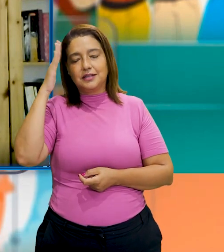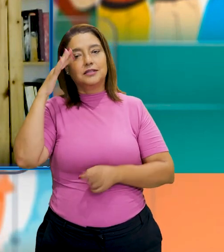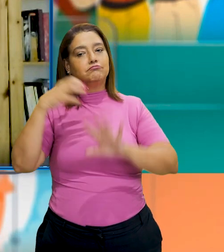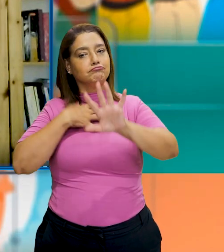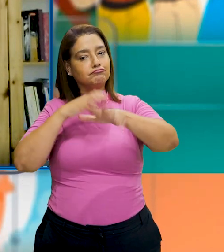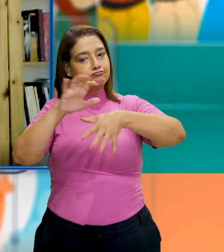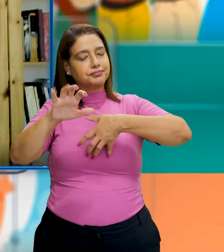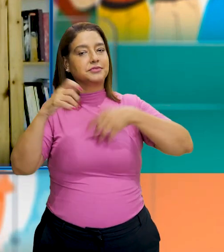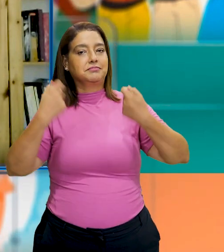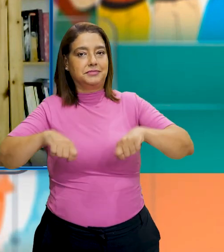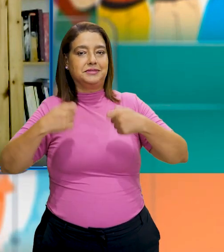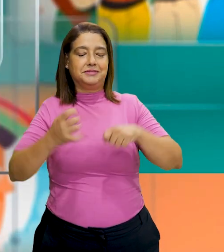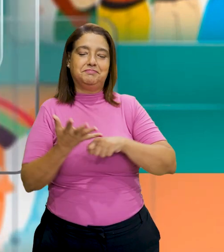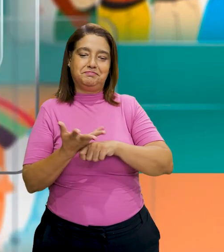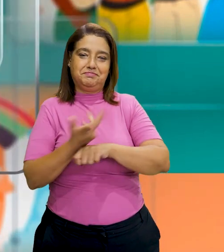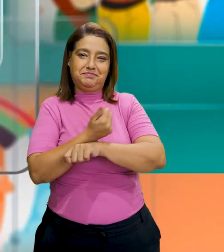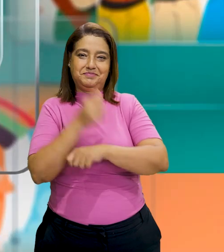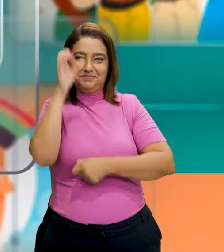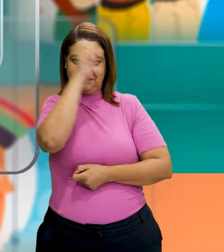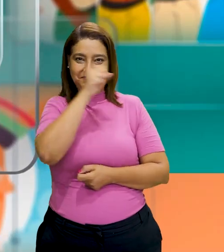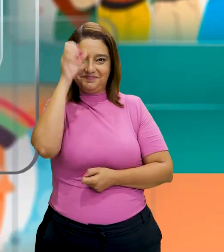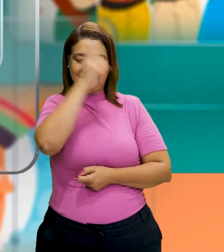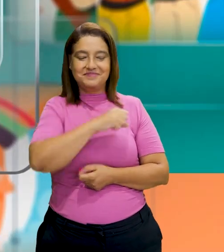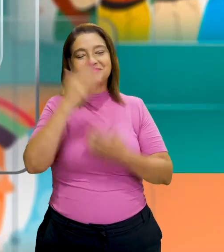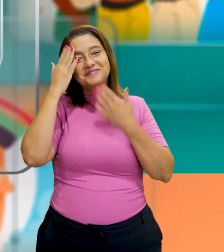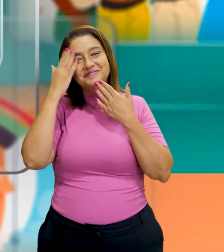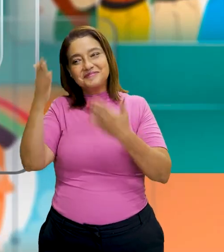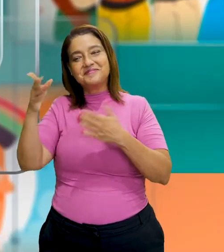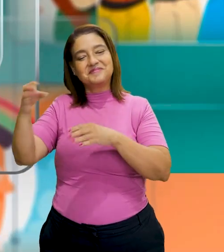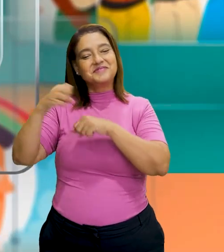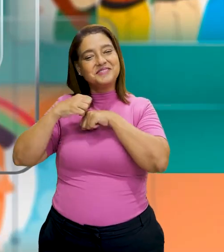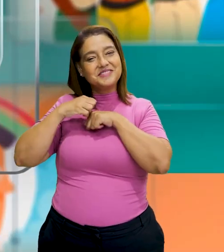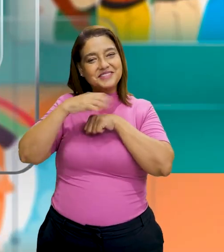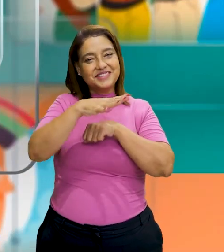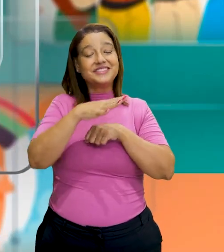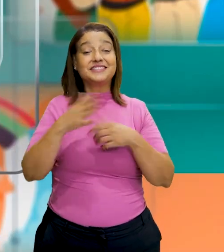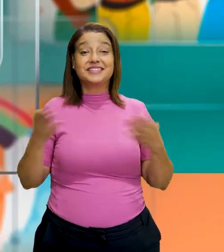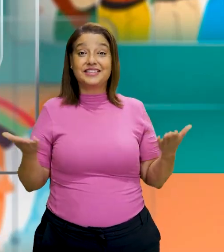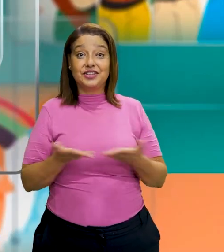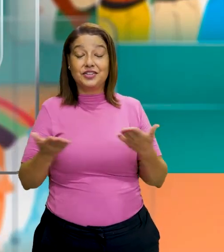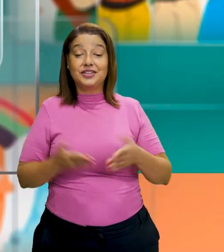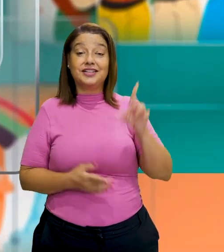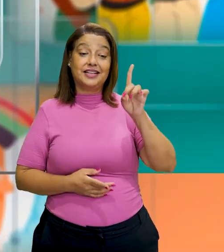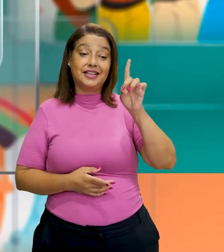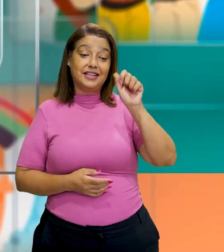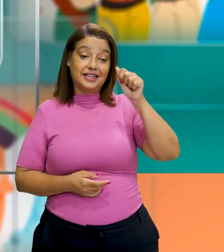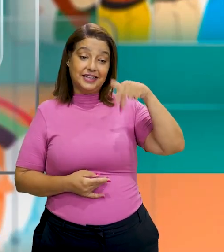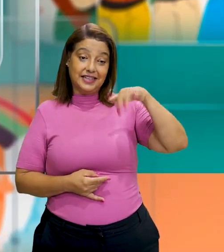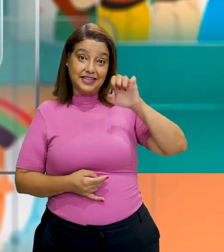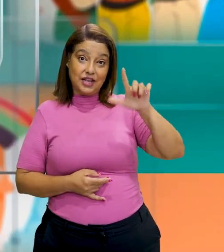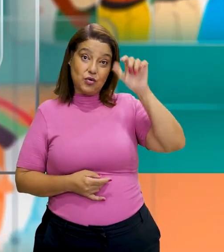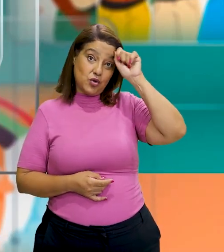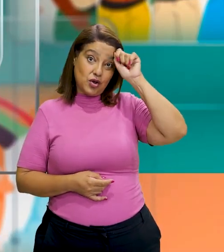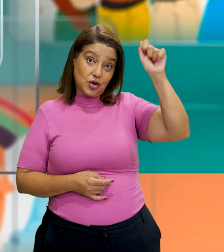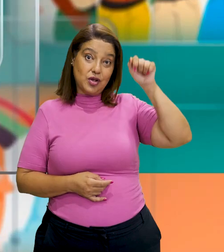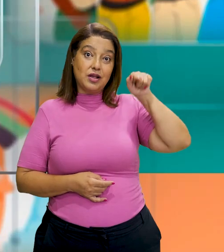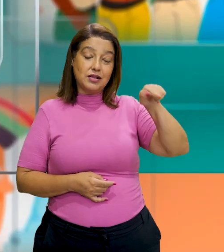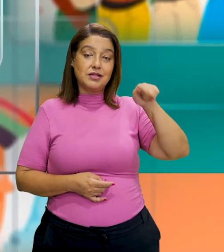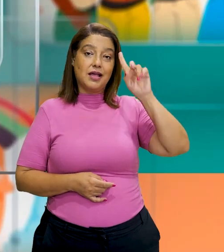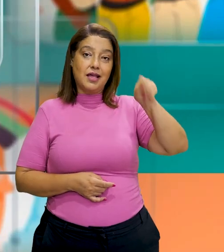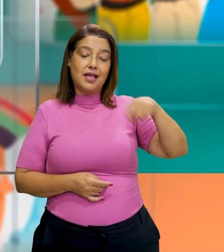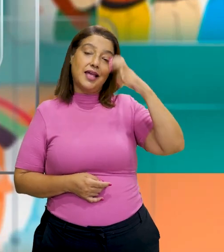para desenvolver essas habilidades. Obrigada pelas excelentes dicas, Samantha. E segundo Daniel Goleman,